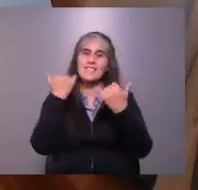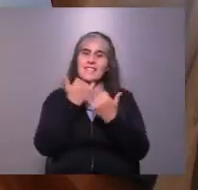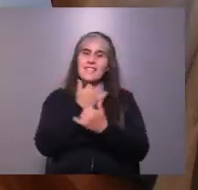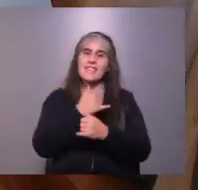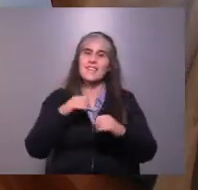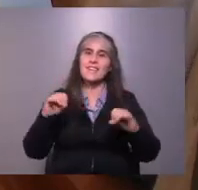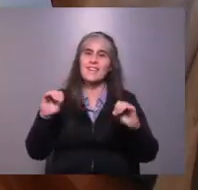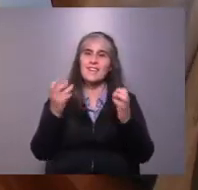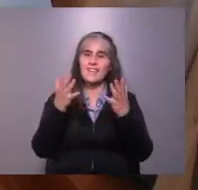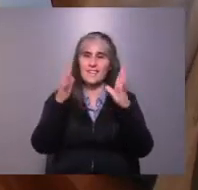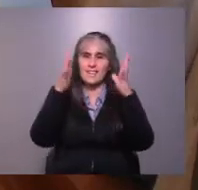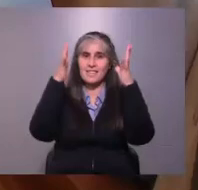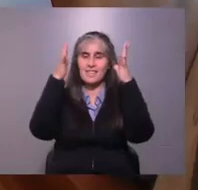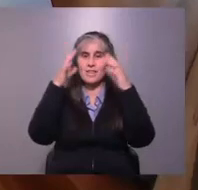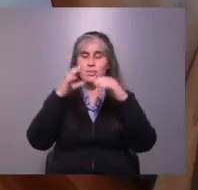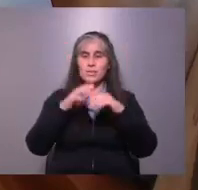aleluia.